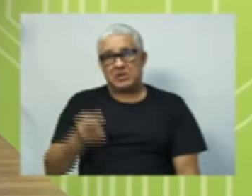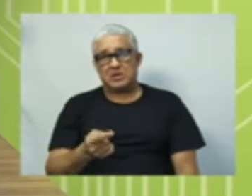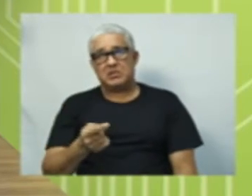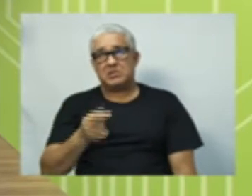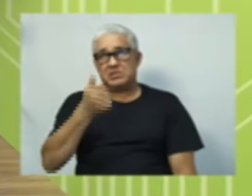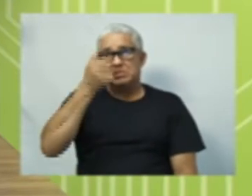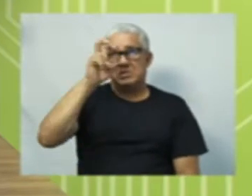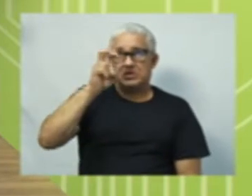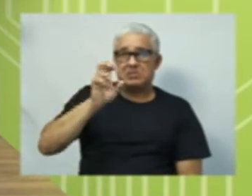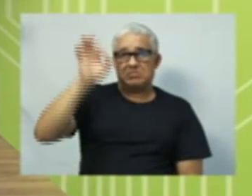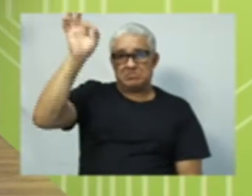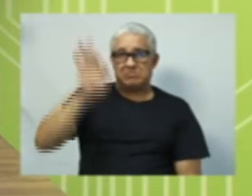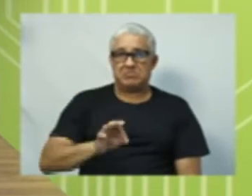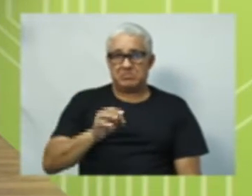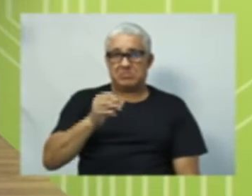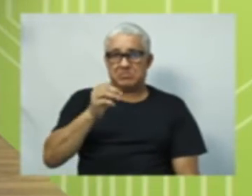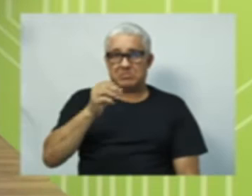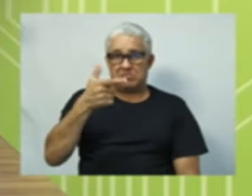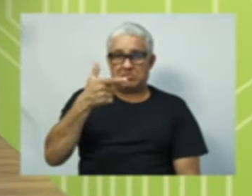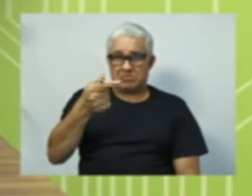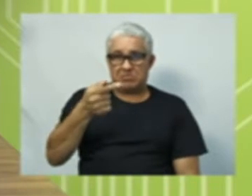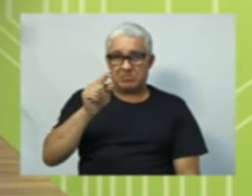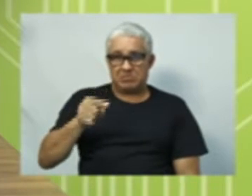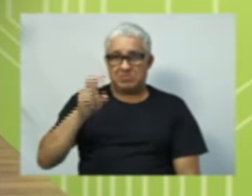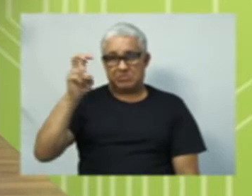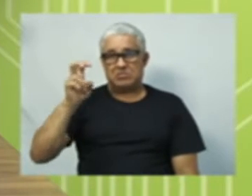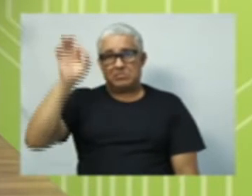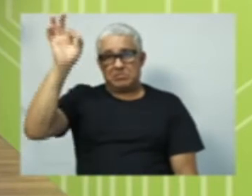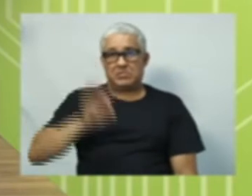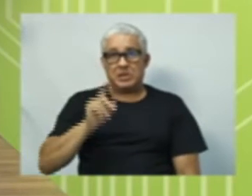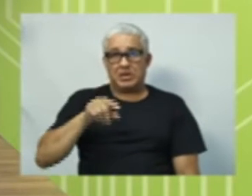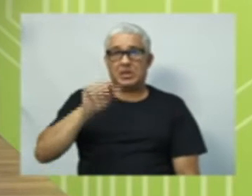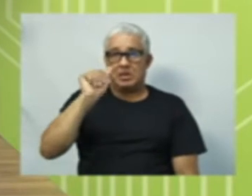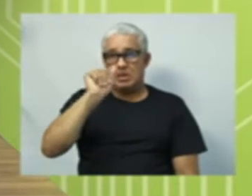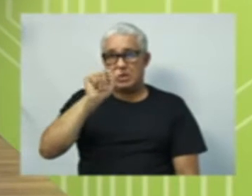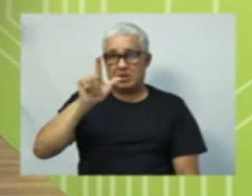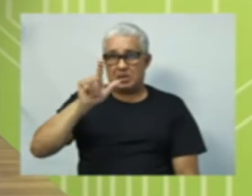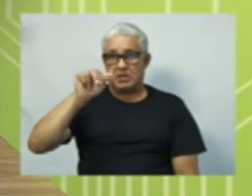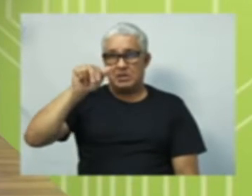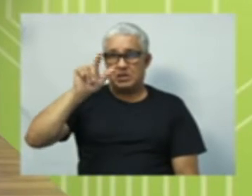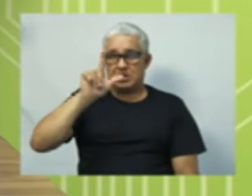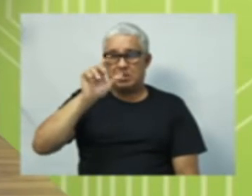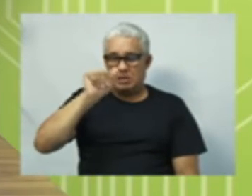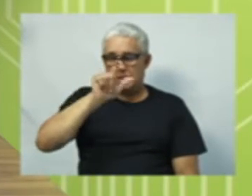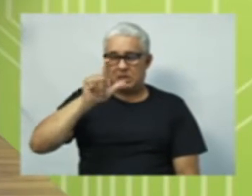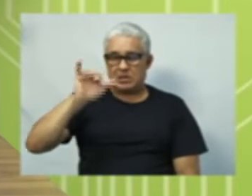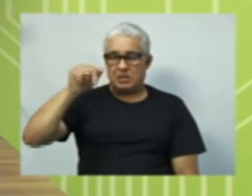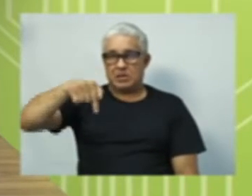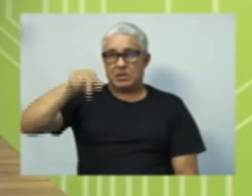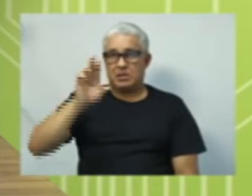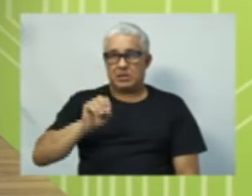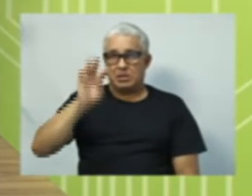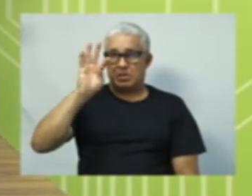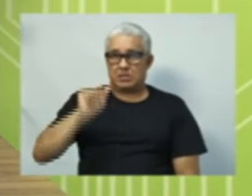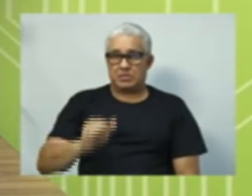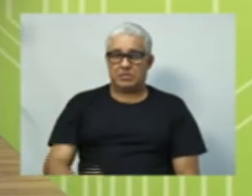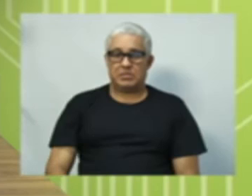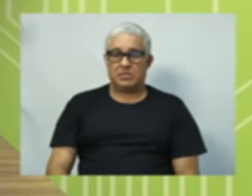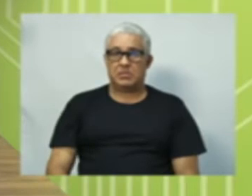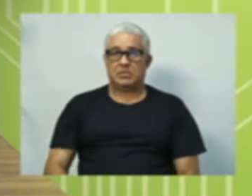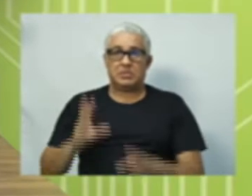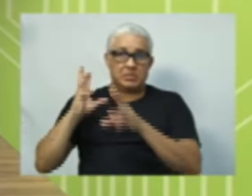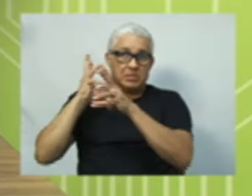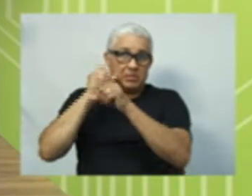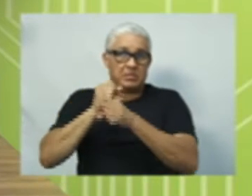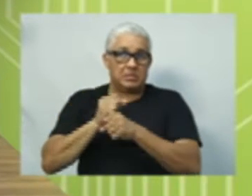poucos %? Isso é o quê? A alíquota que será cobrada sobre a base de cálculo, tá ok? Fizemos uma revisão básica.